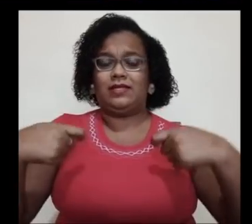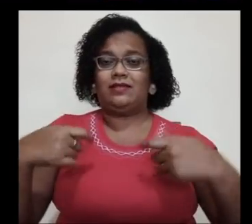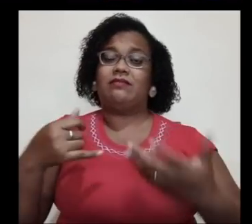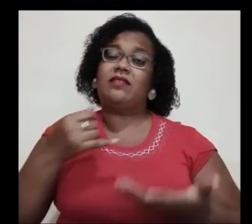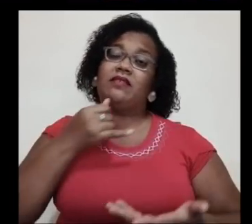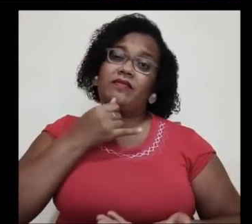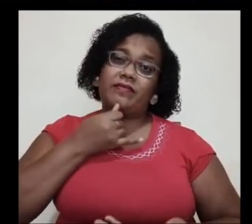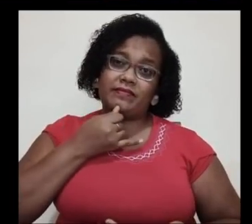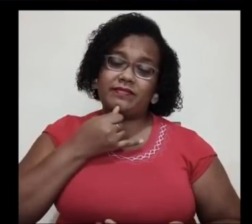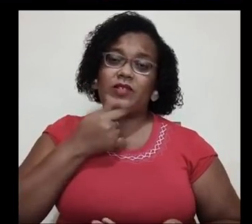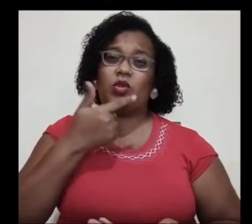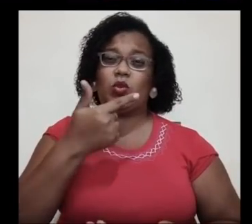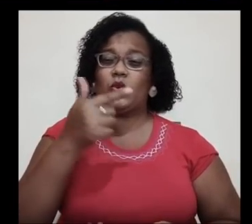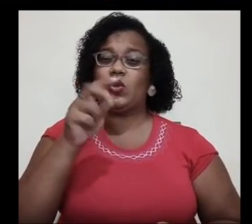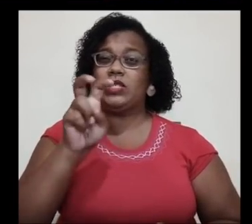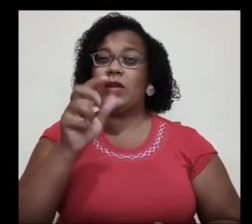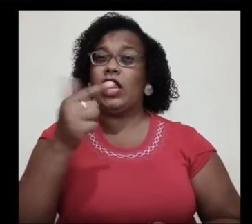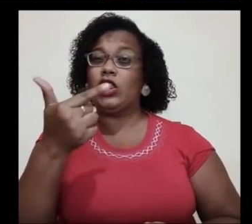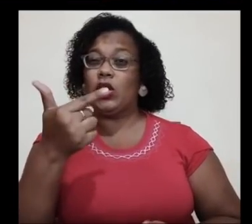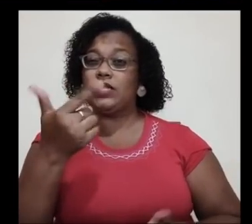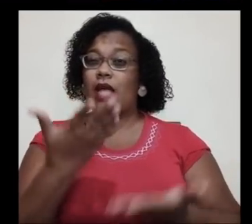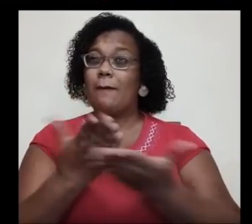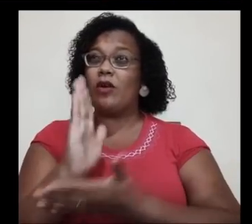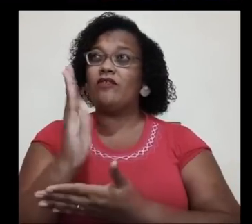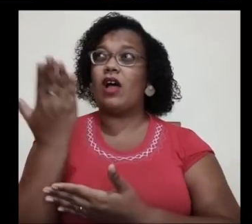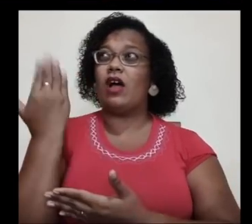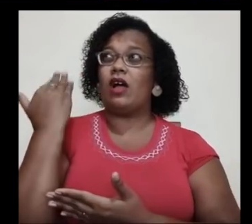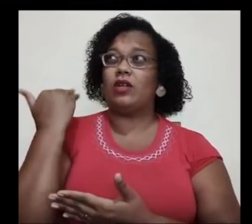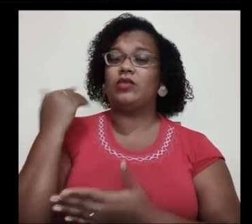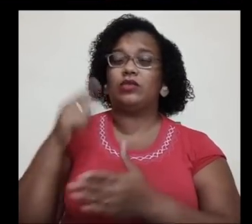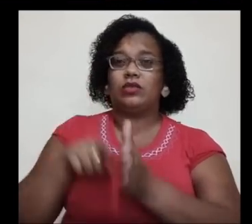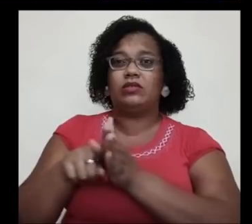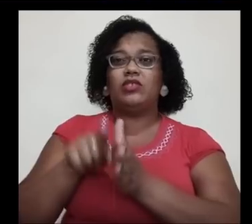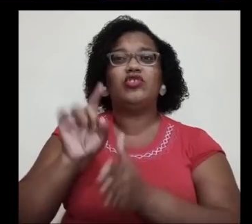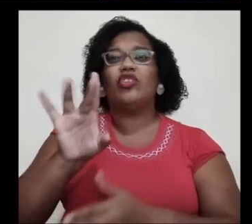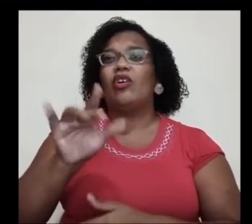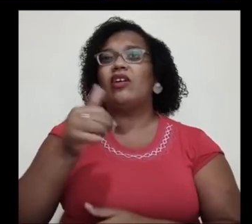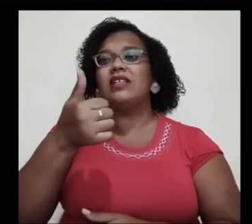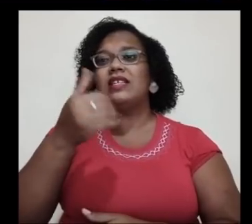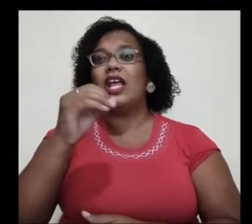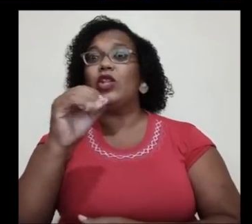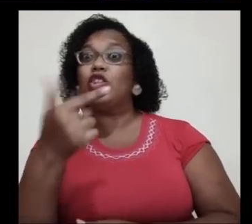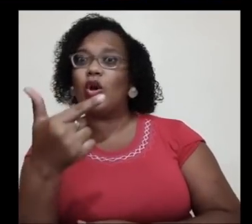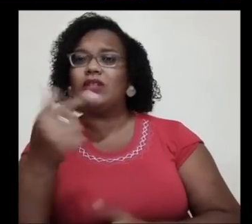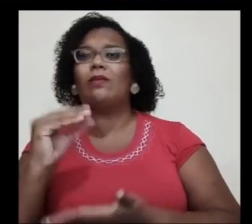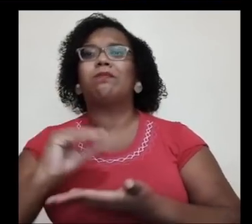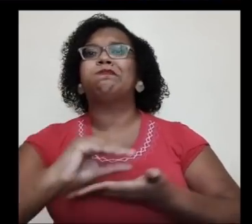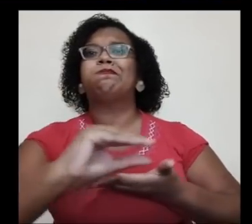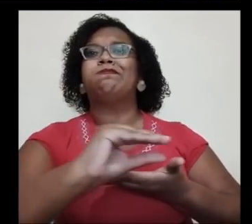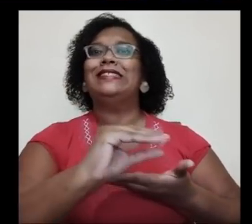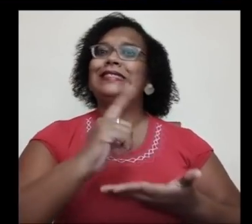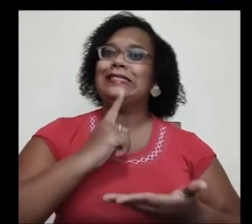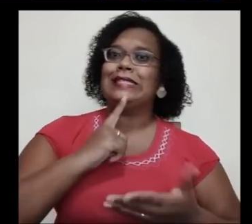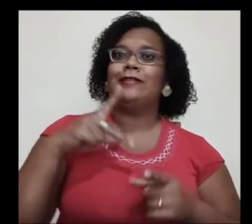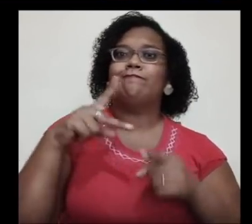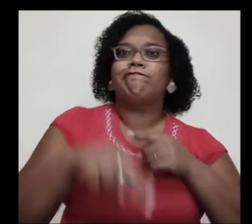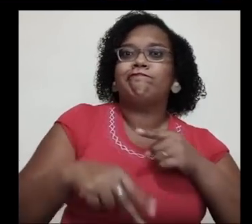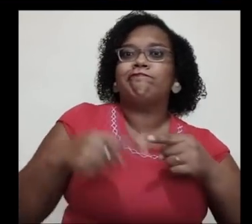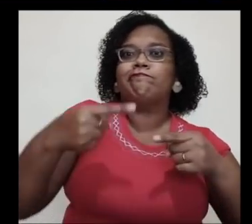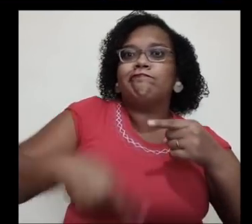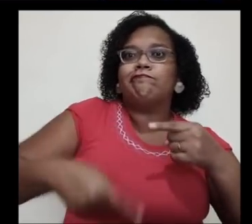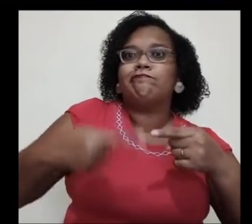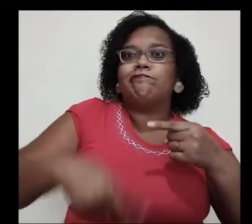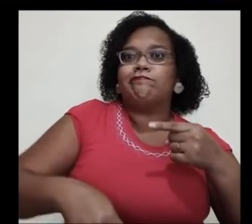na última versão, apenas 102 estão sendo financiados e mesmo assim com cortes, mas a gente chama a atenção da importância desse